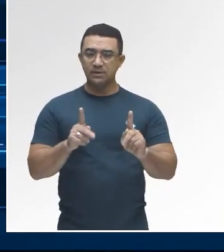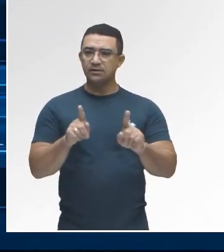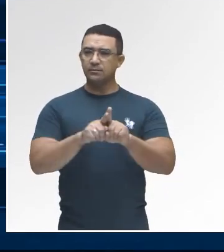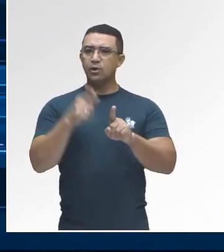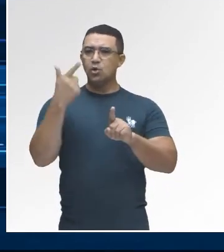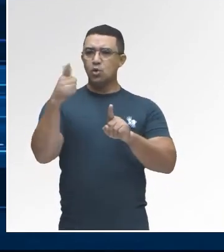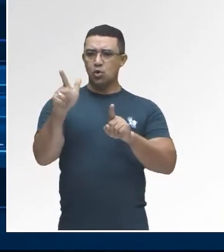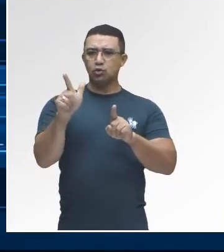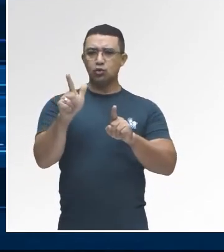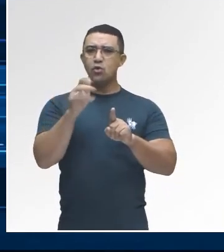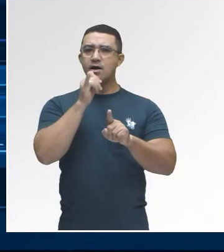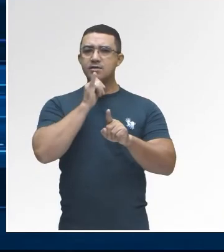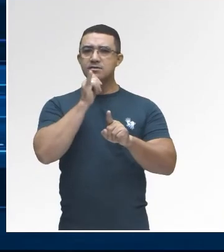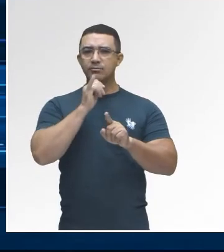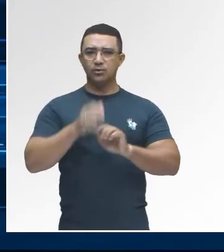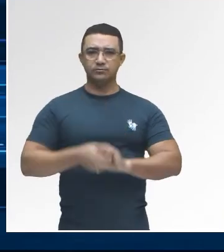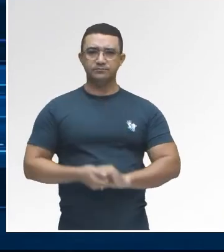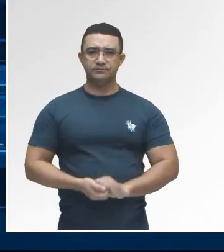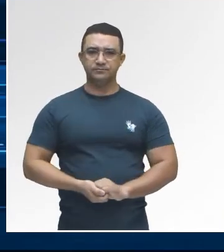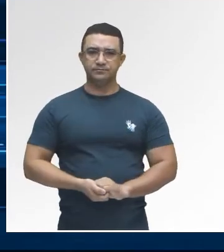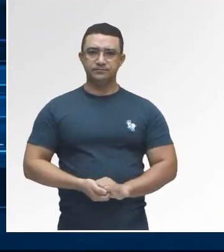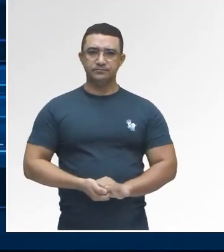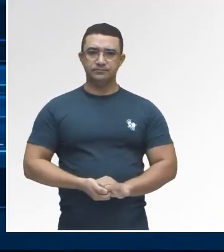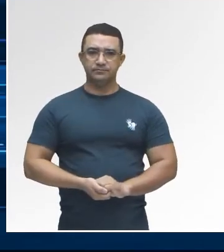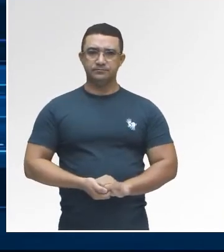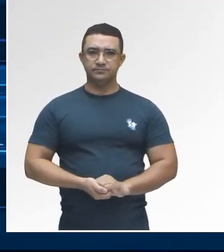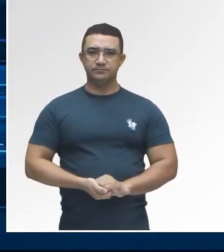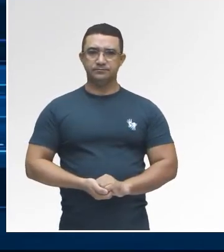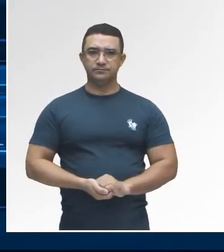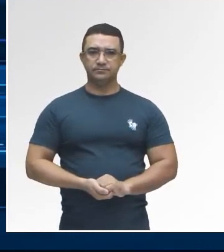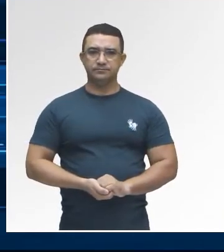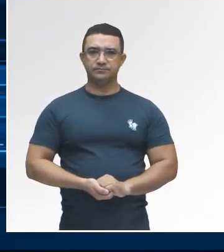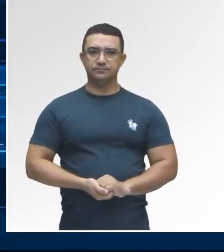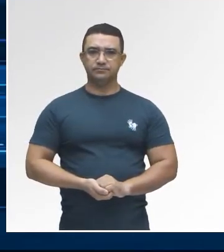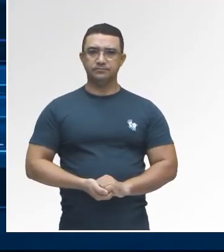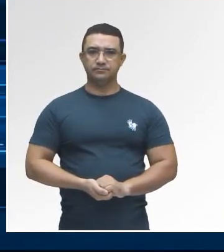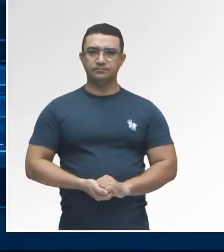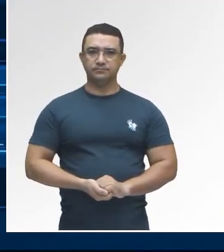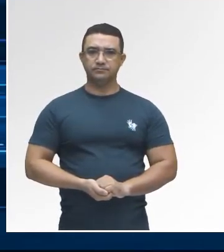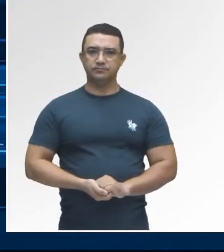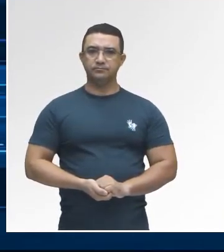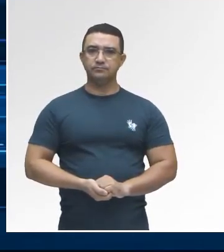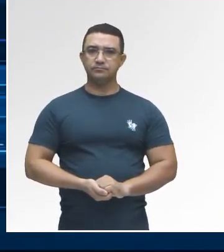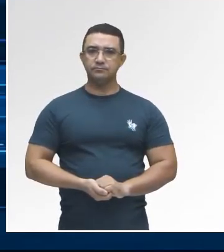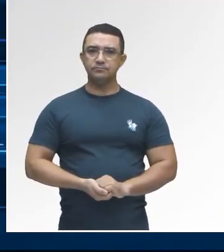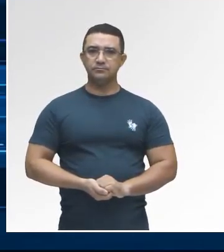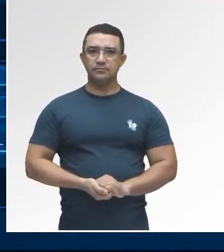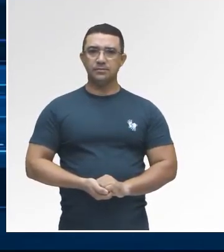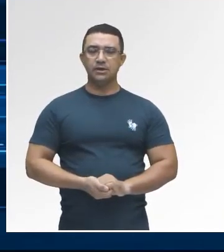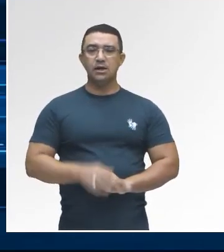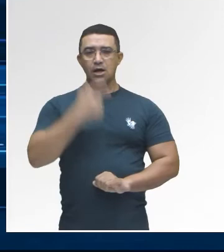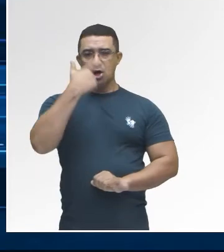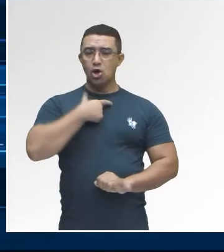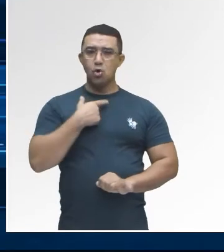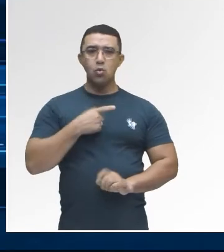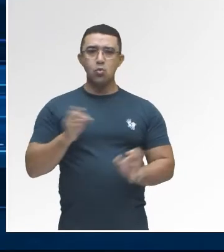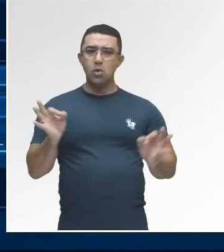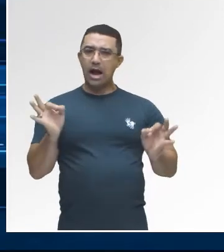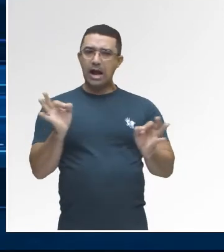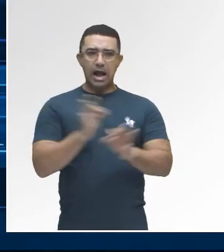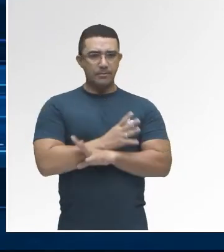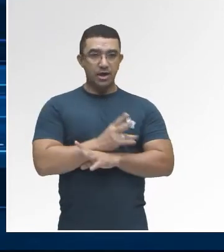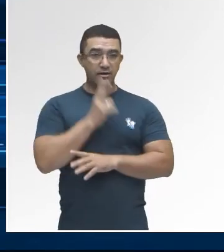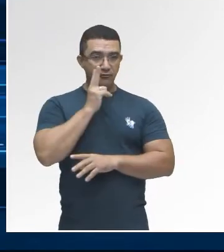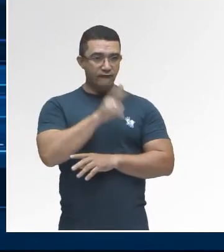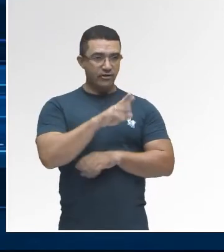exemplo, né? I have just seen your sister. I have just seen your sister. Ok? Eu acabei de ver